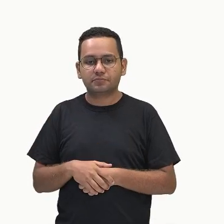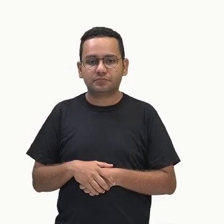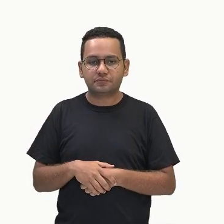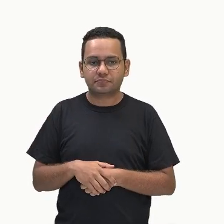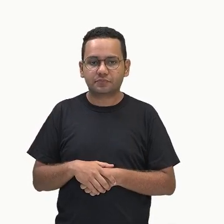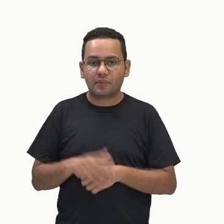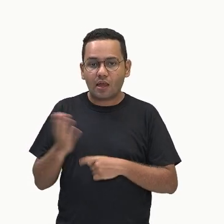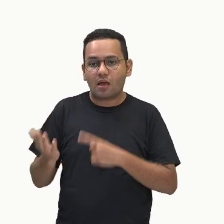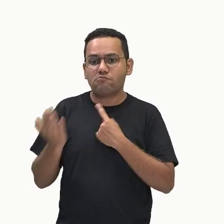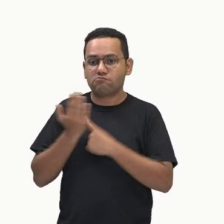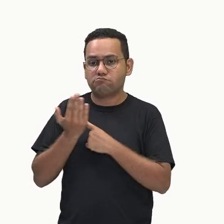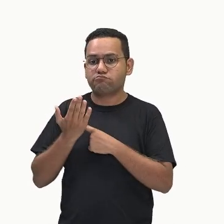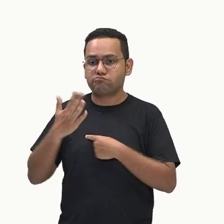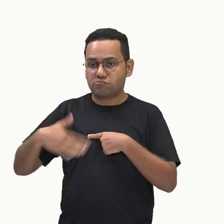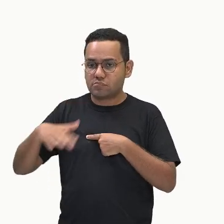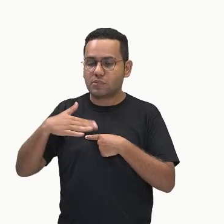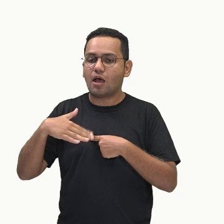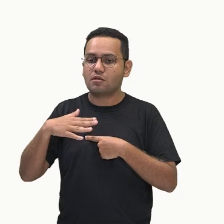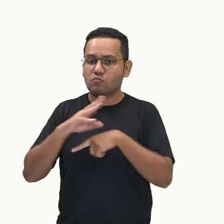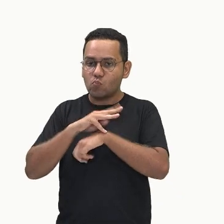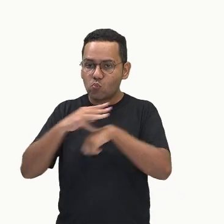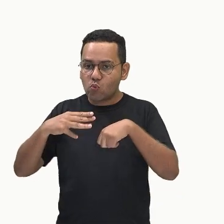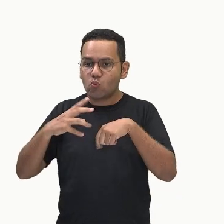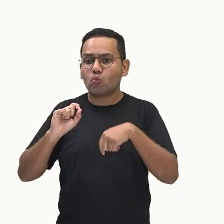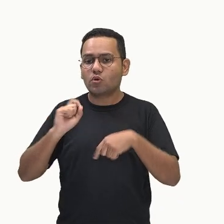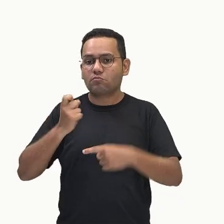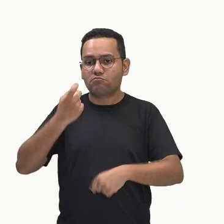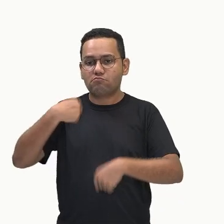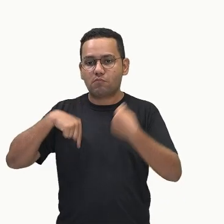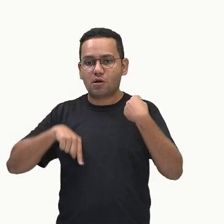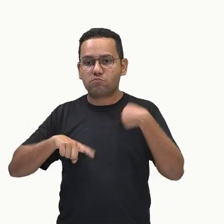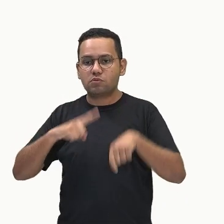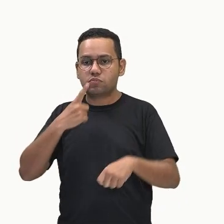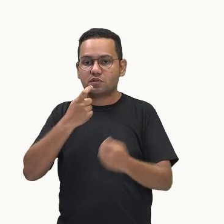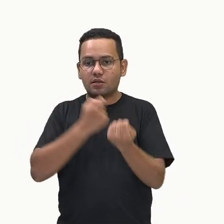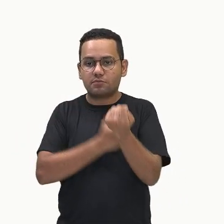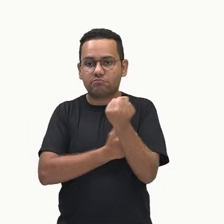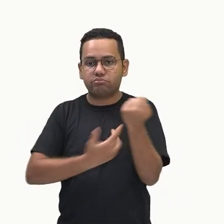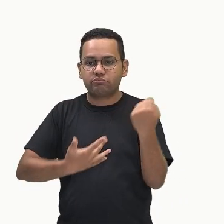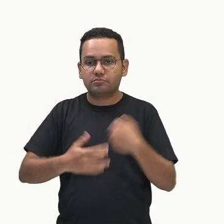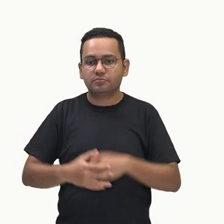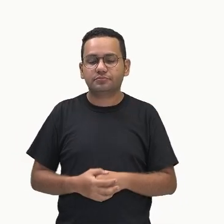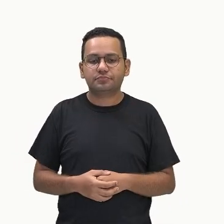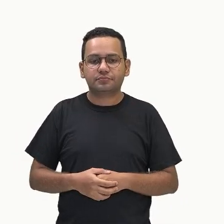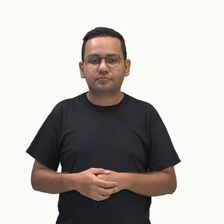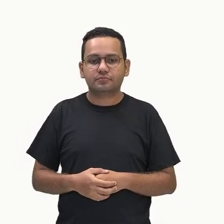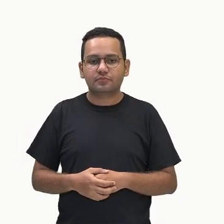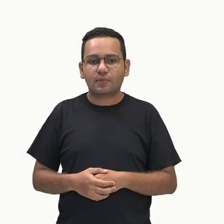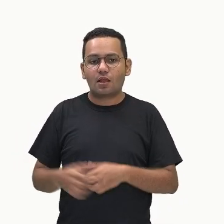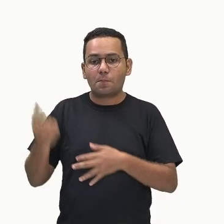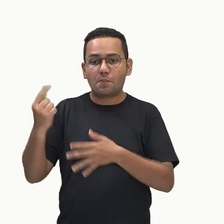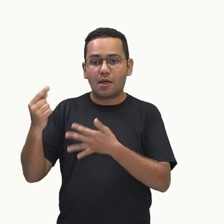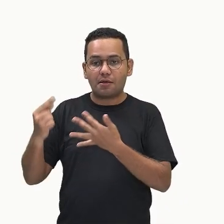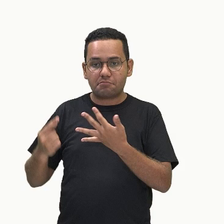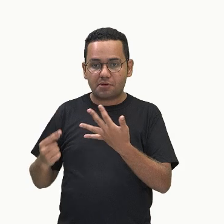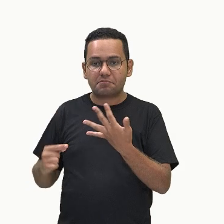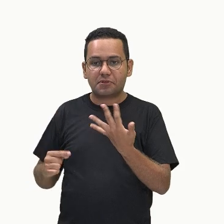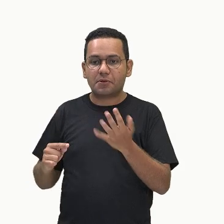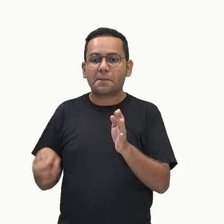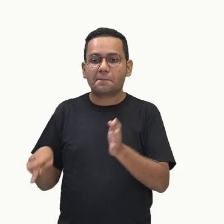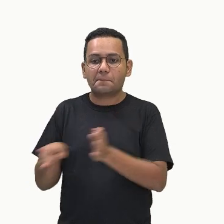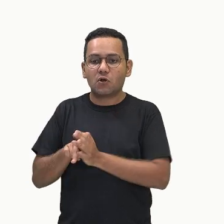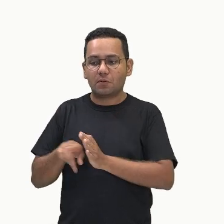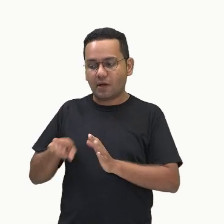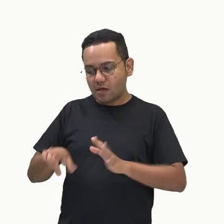fluxos sanguíneos, certo? Então, essas são as funções do nosso sistema